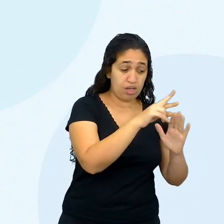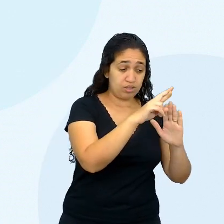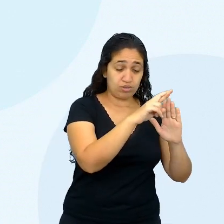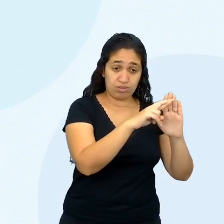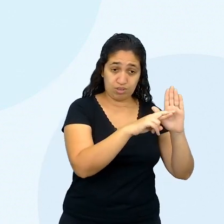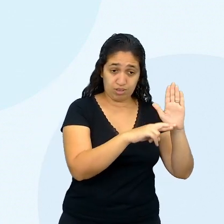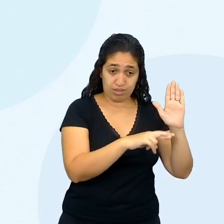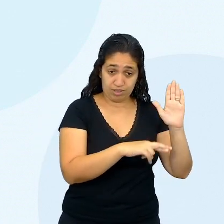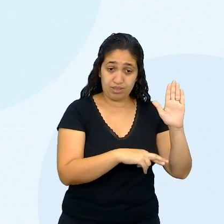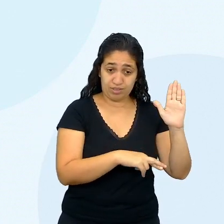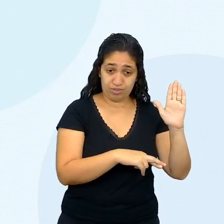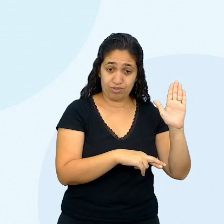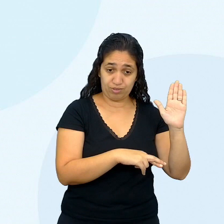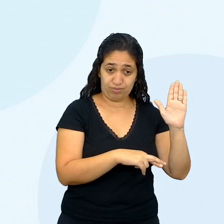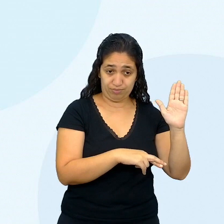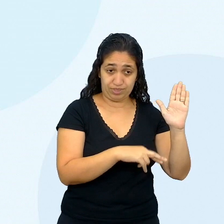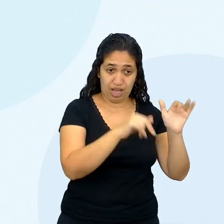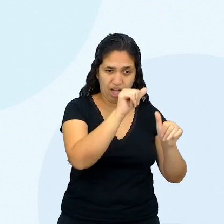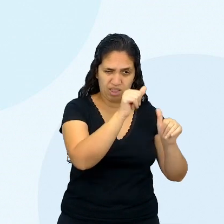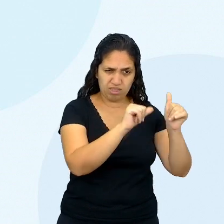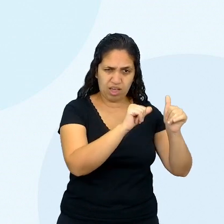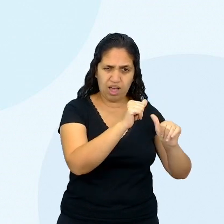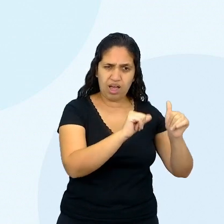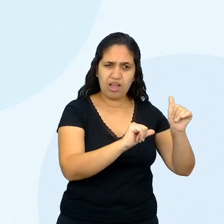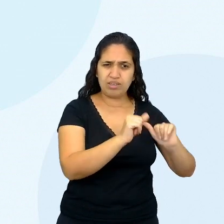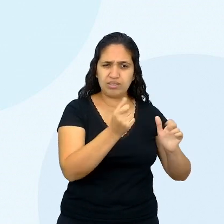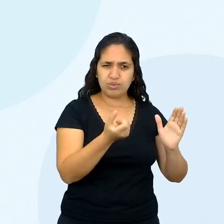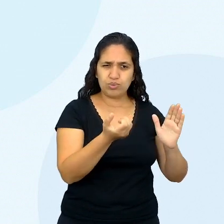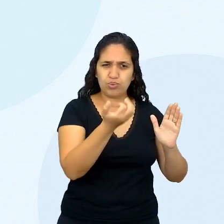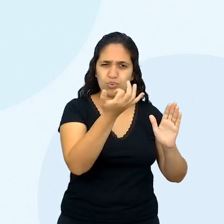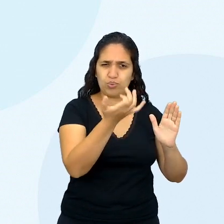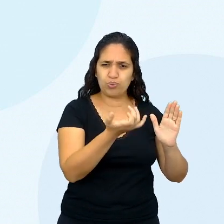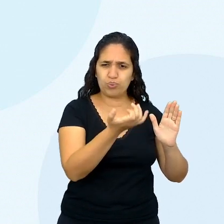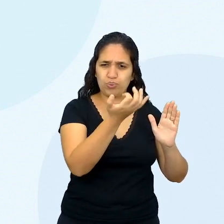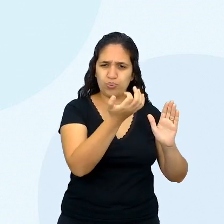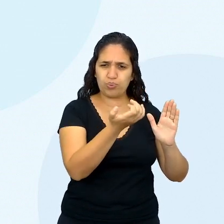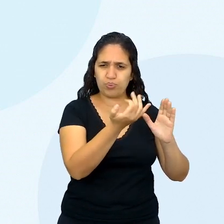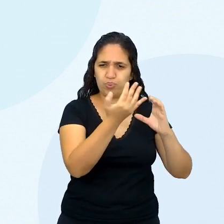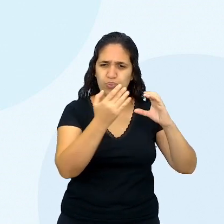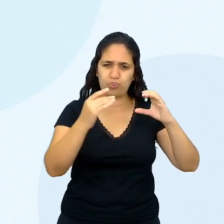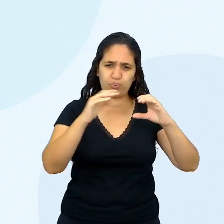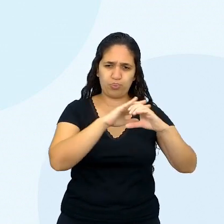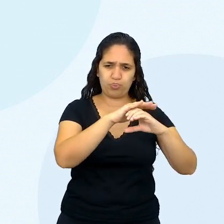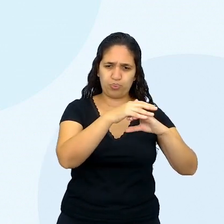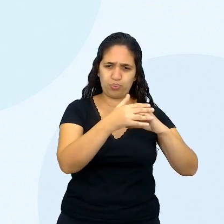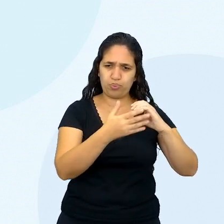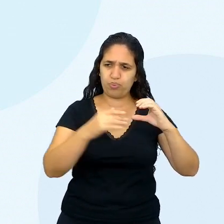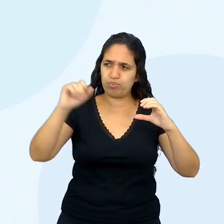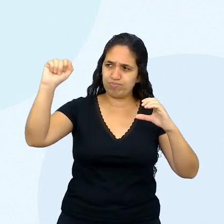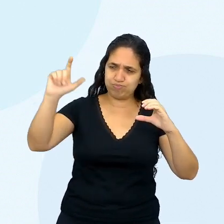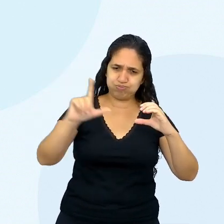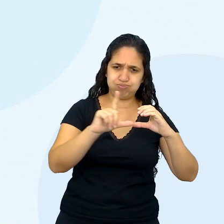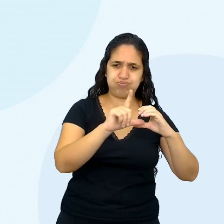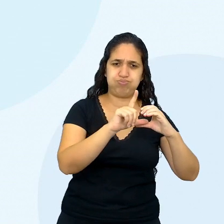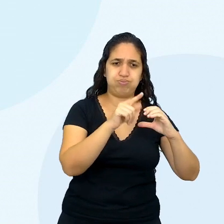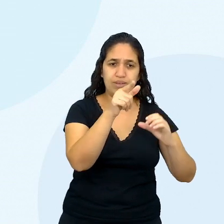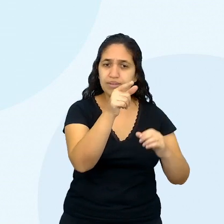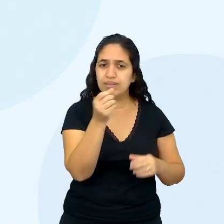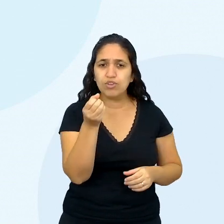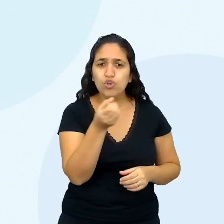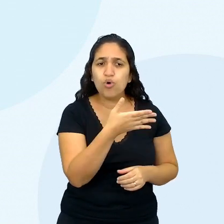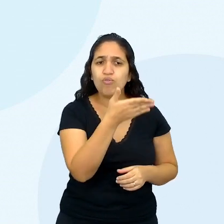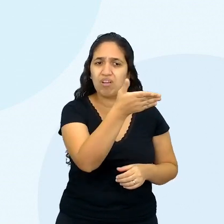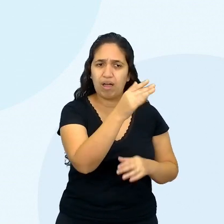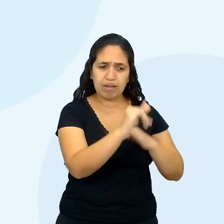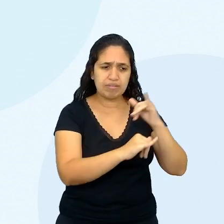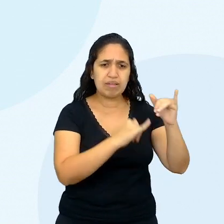relatório que se chama Análise das Emissões Brasileiras de Gases de Efeito Estufa, né? Esse relatório é o mais novinho, está lá na internet,